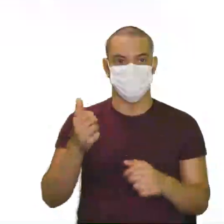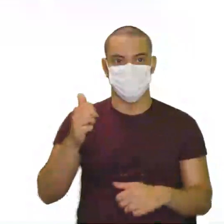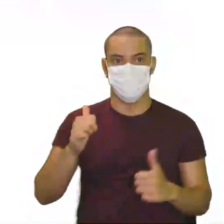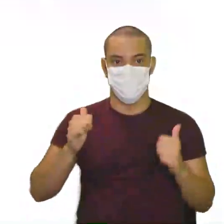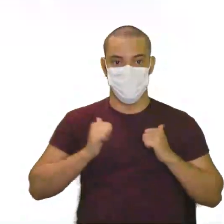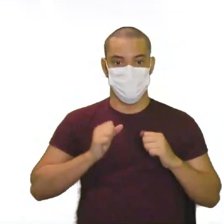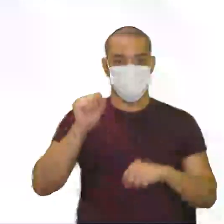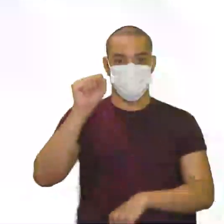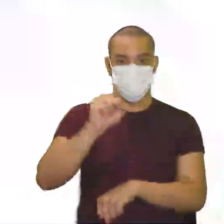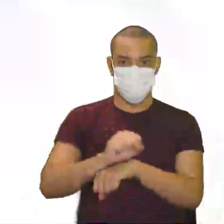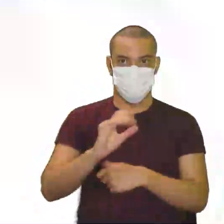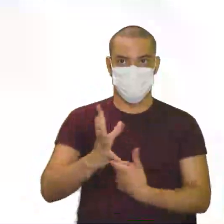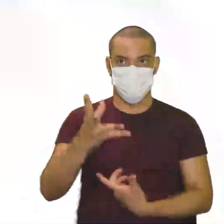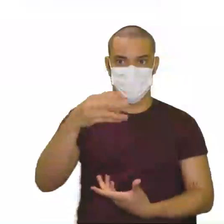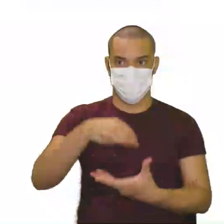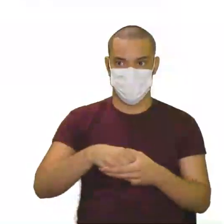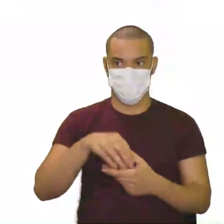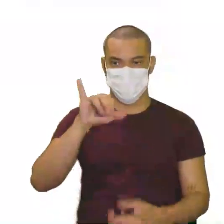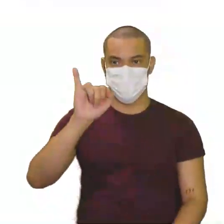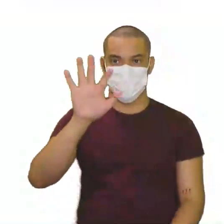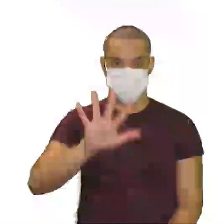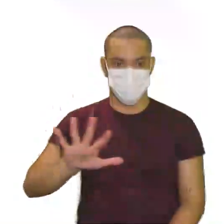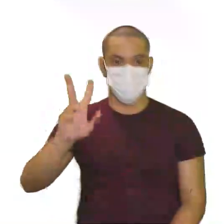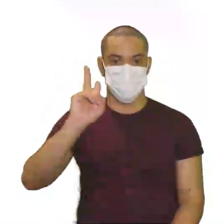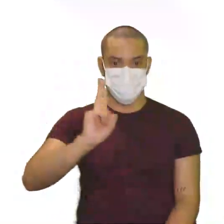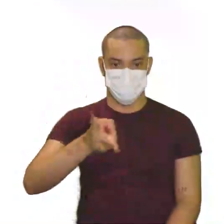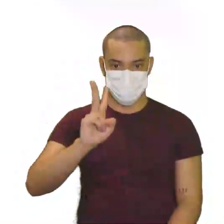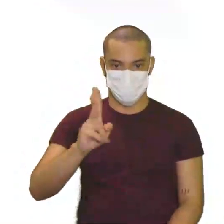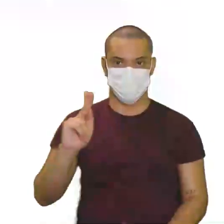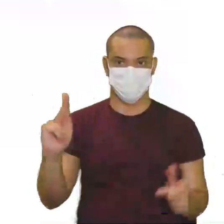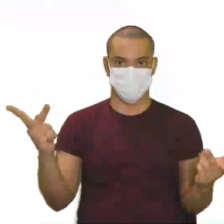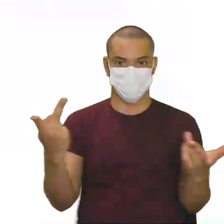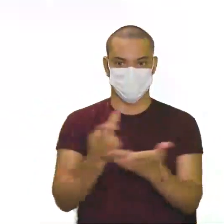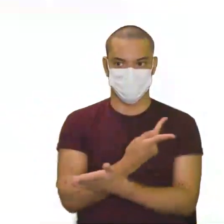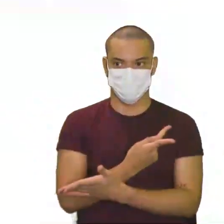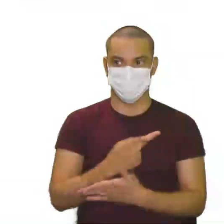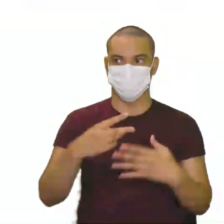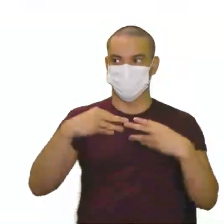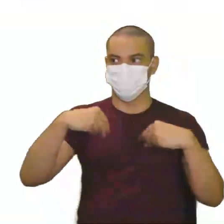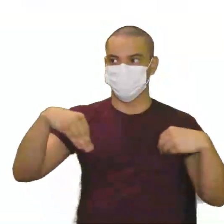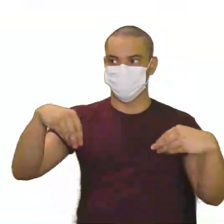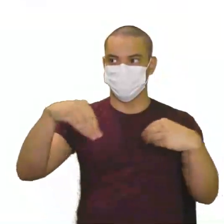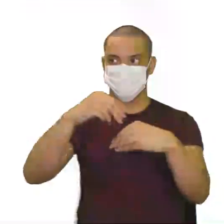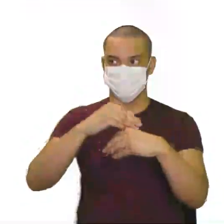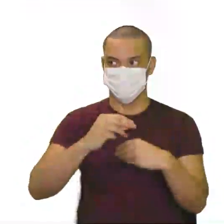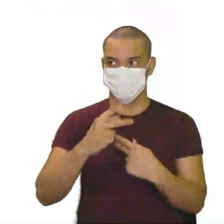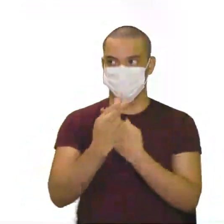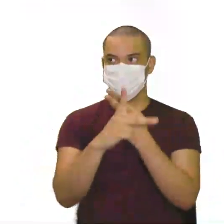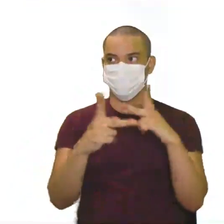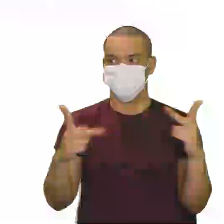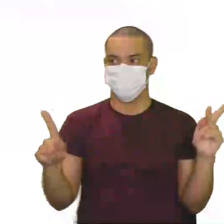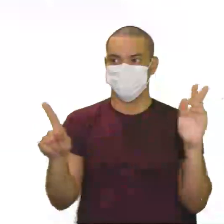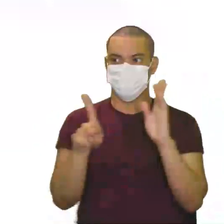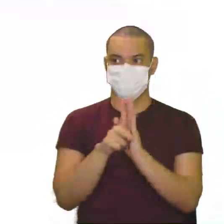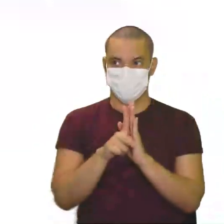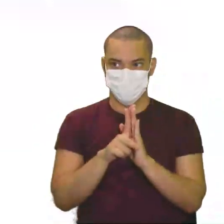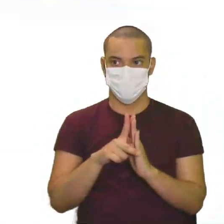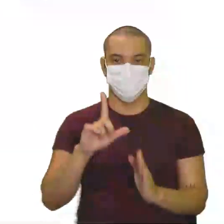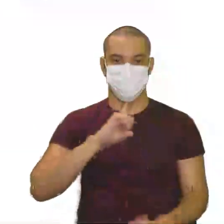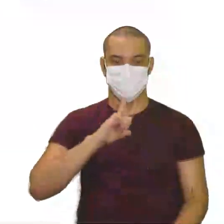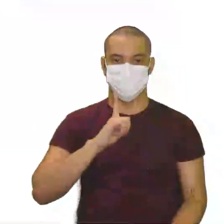posições indicadas na figura no mesmo plano que contém a limalha suas agulhas magnéticas